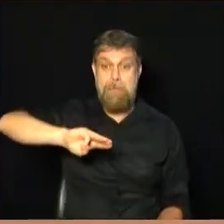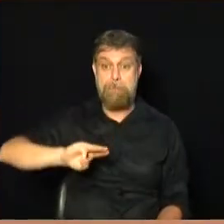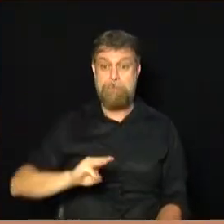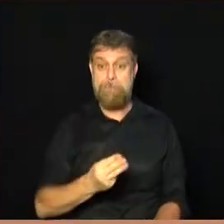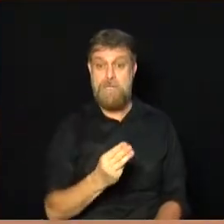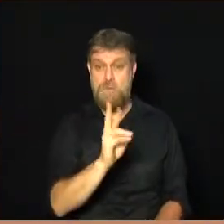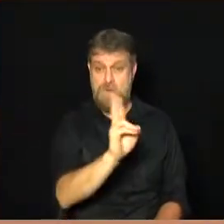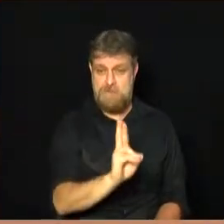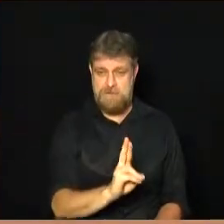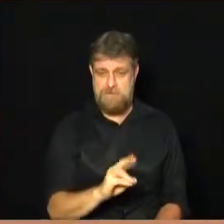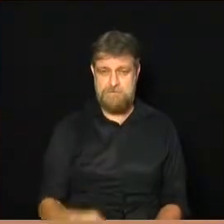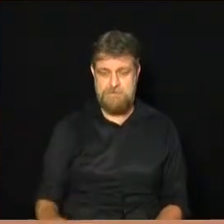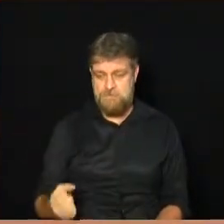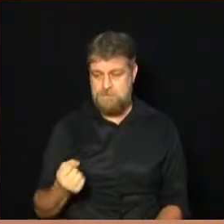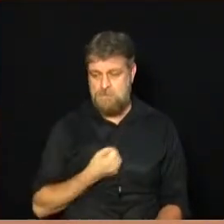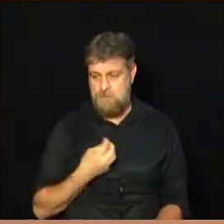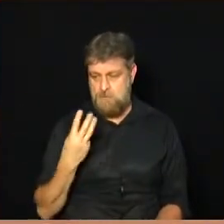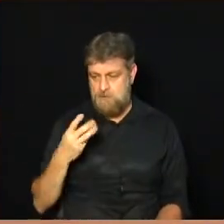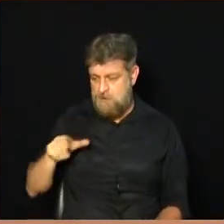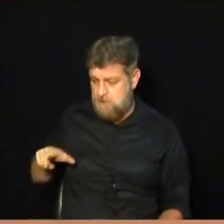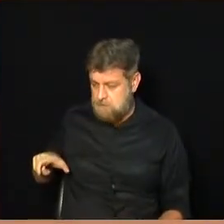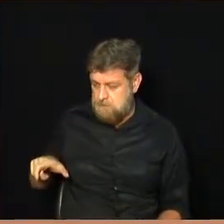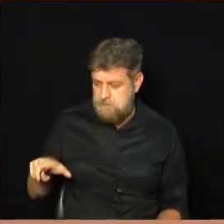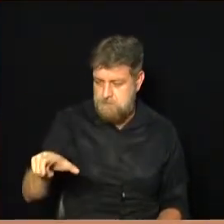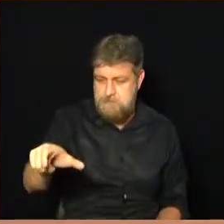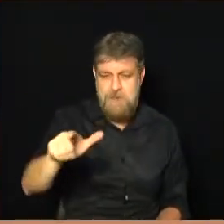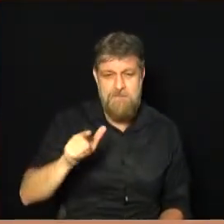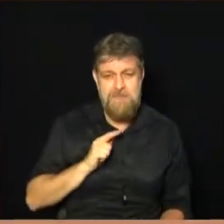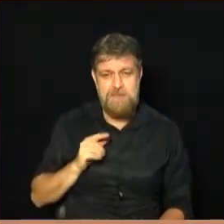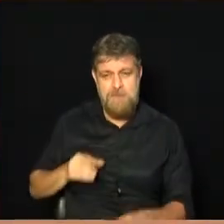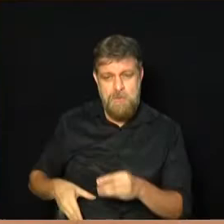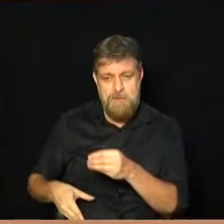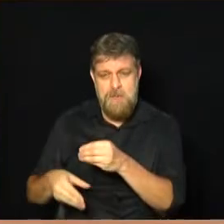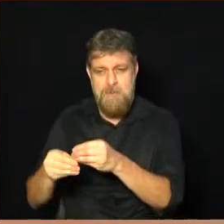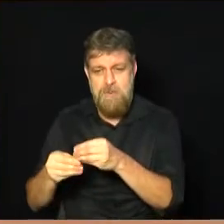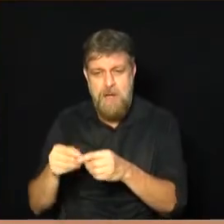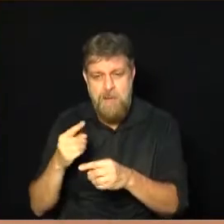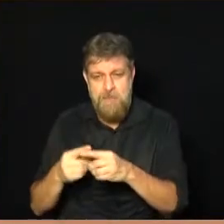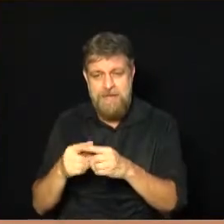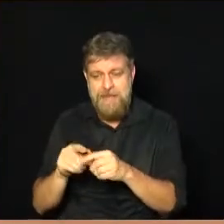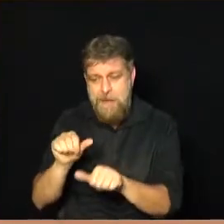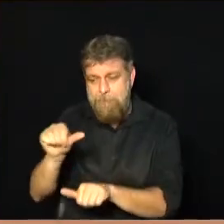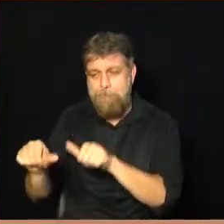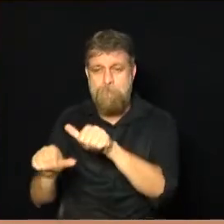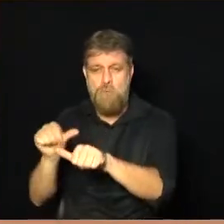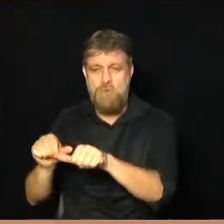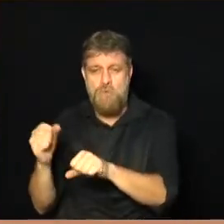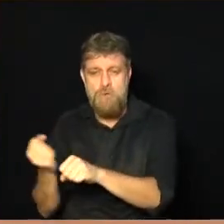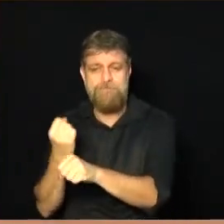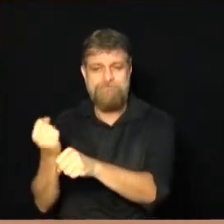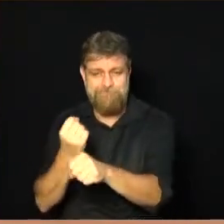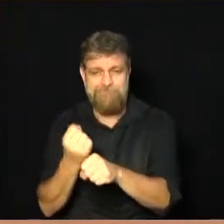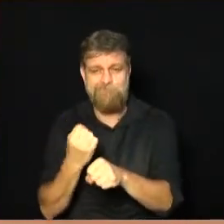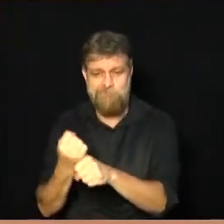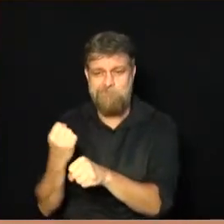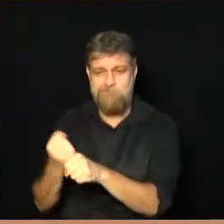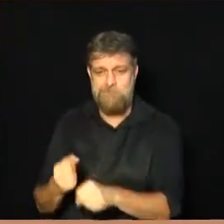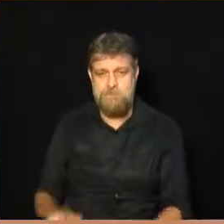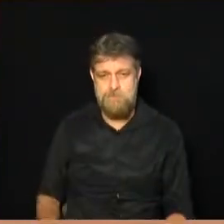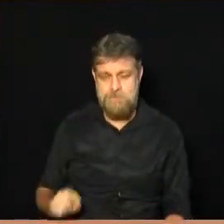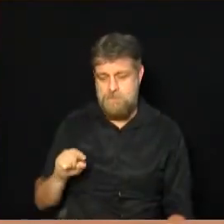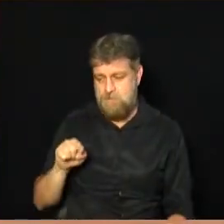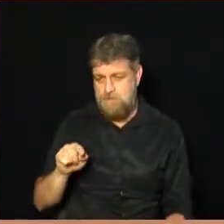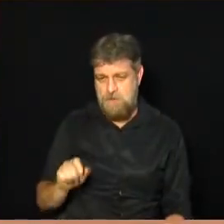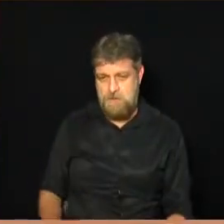lote 3 terá um aditivo da mudança que teve na obra, na própria construção